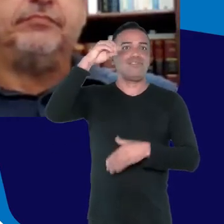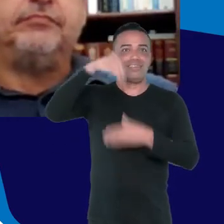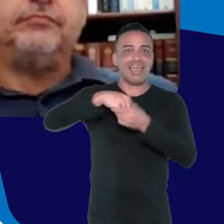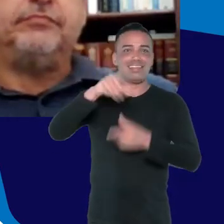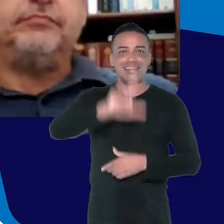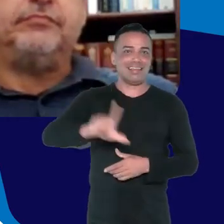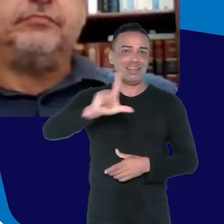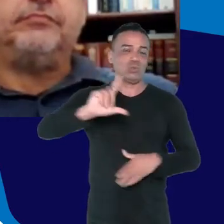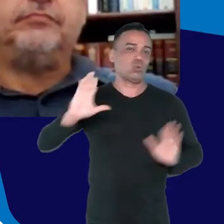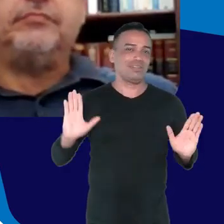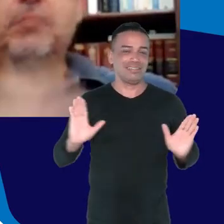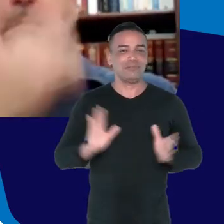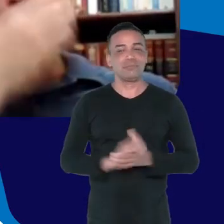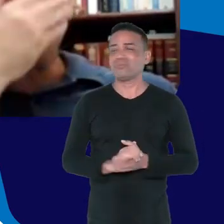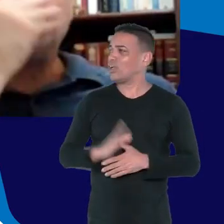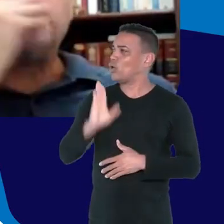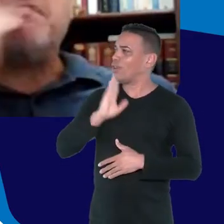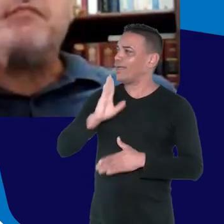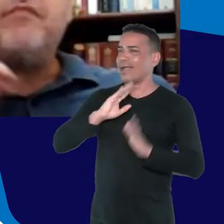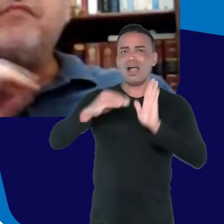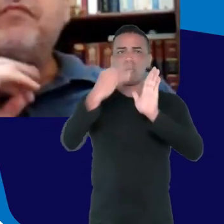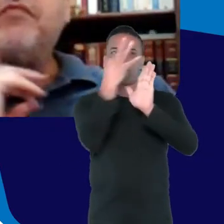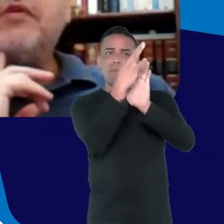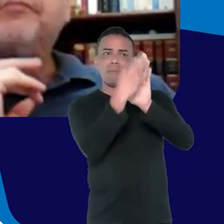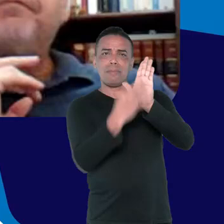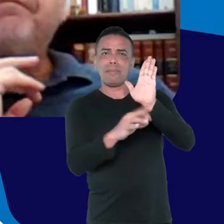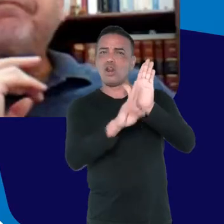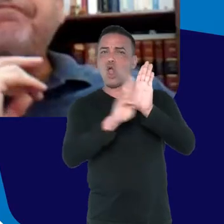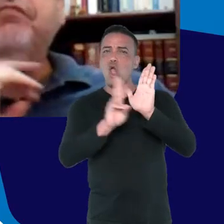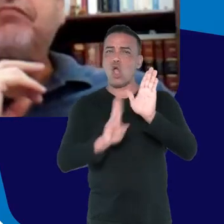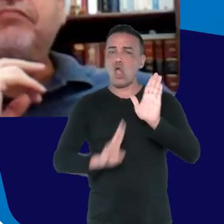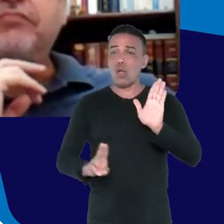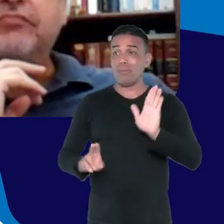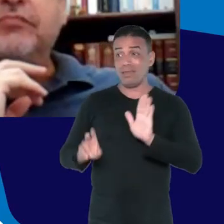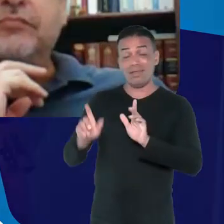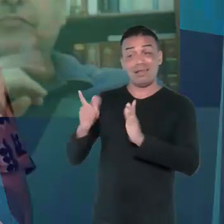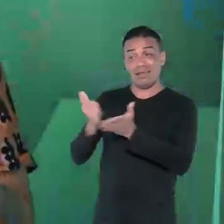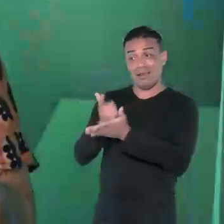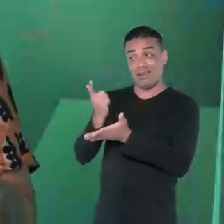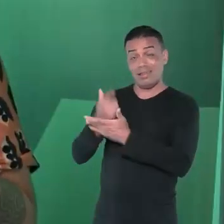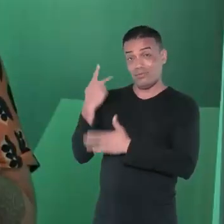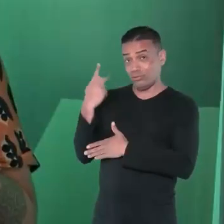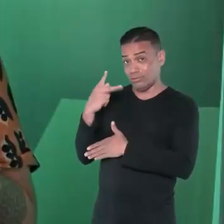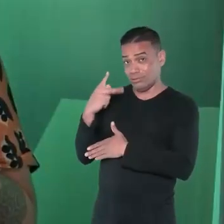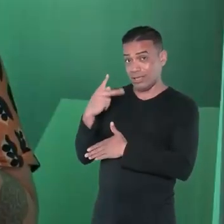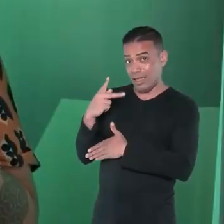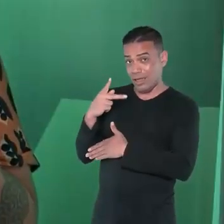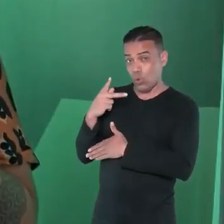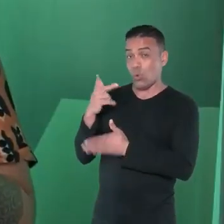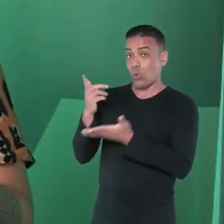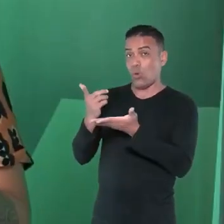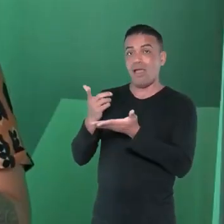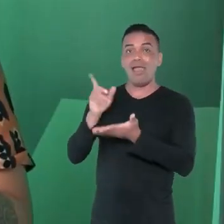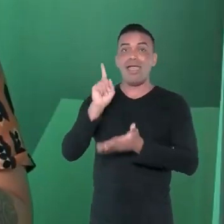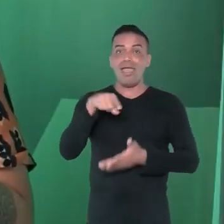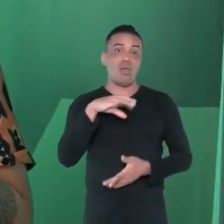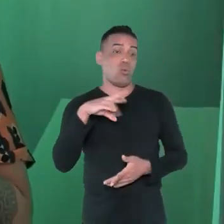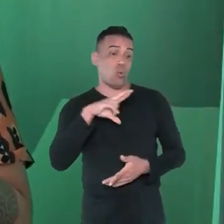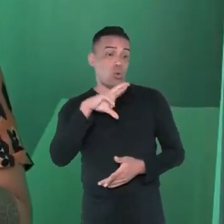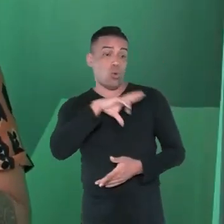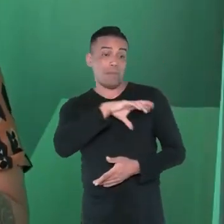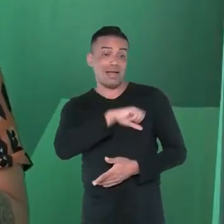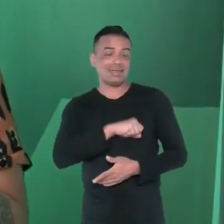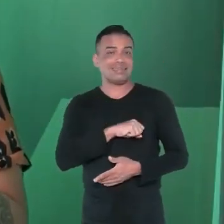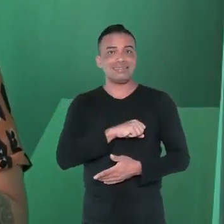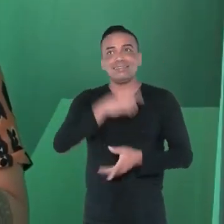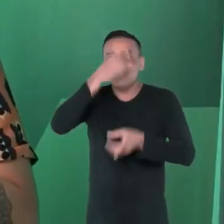é legal vendo essa lista de escritores que você deu, né? Porque o seu livro, ele é um livro, ele é um romance, ele é um